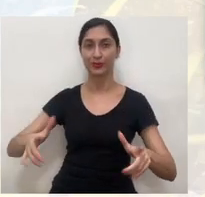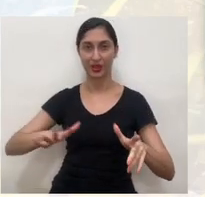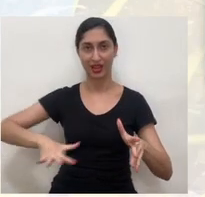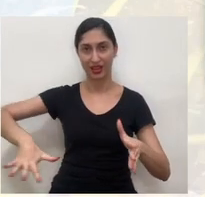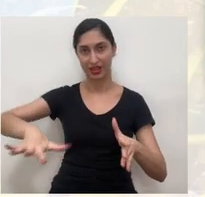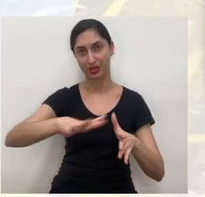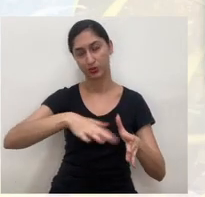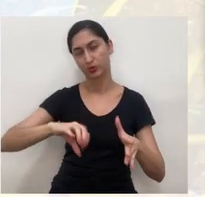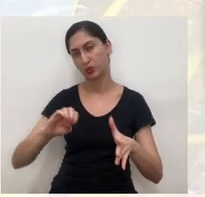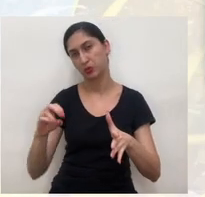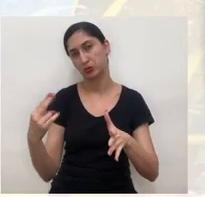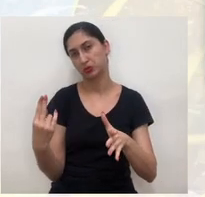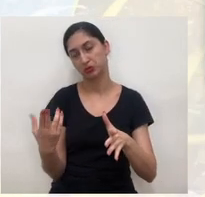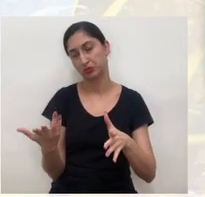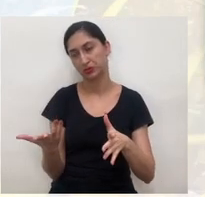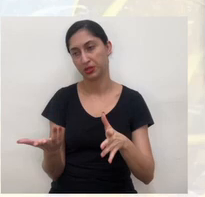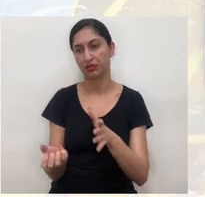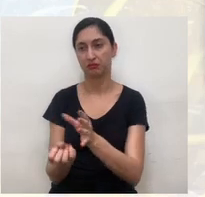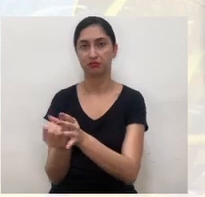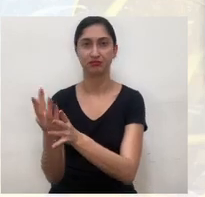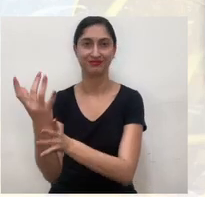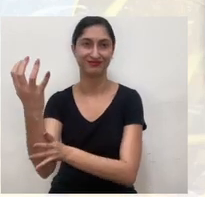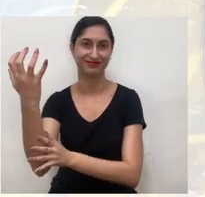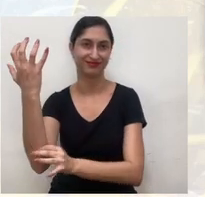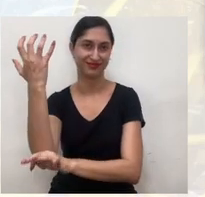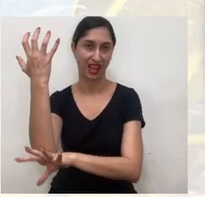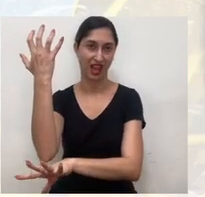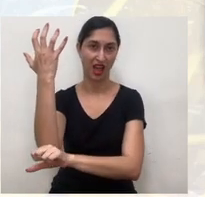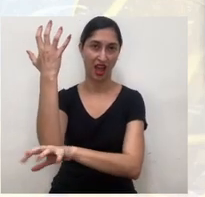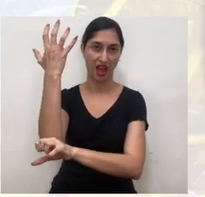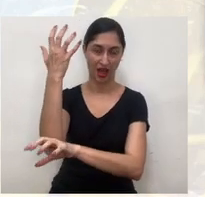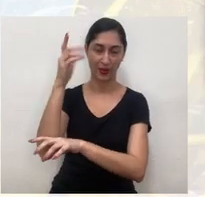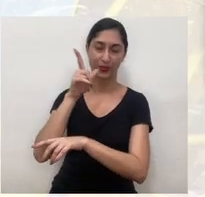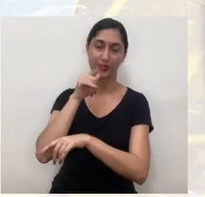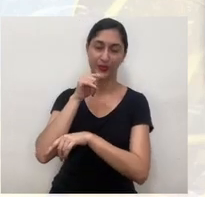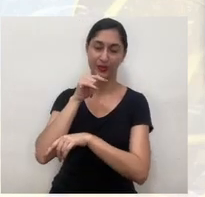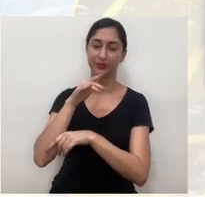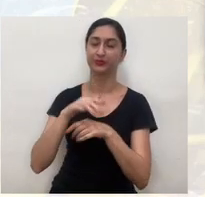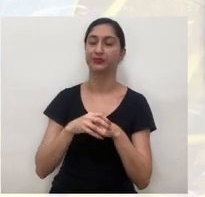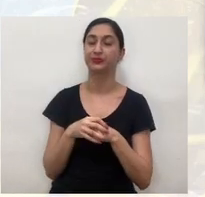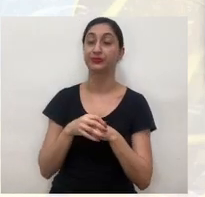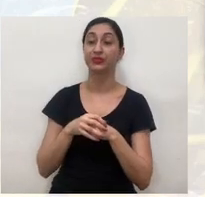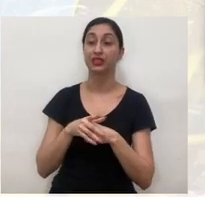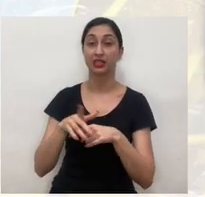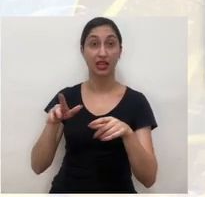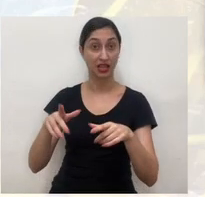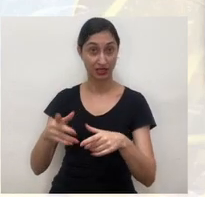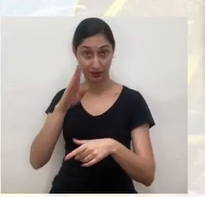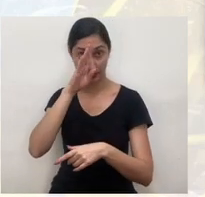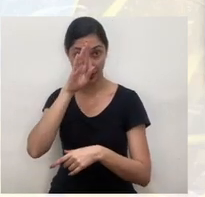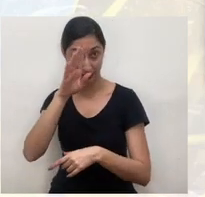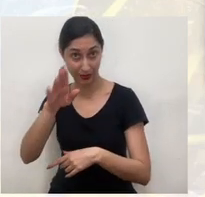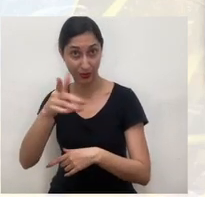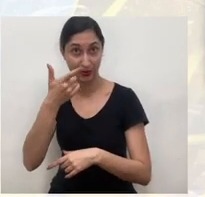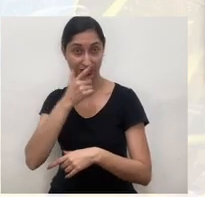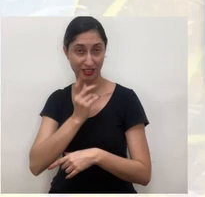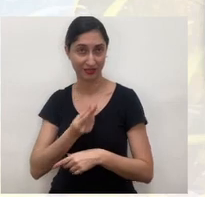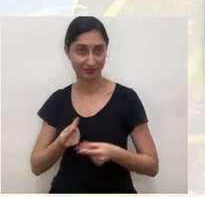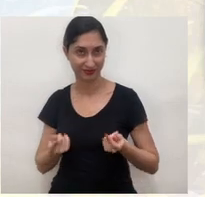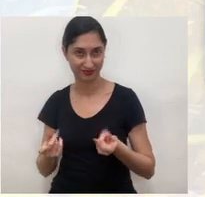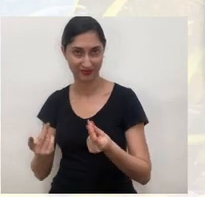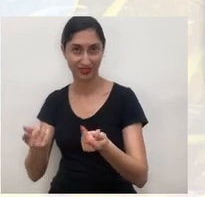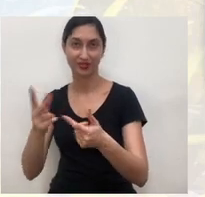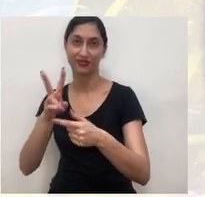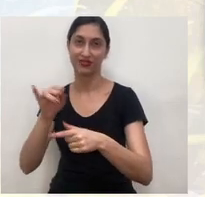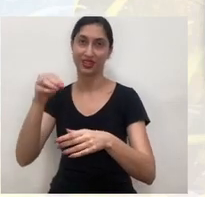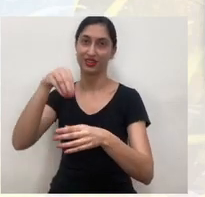nutrição também. Então, as plantas que conseguirem prevalecer serão as plantas que vão constituir o jardim. Ele